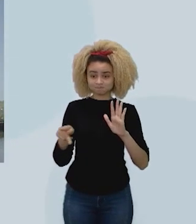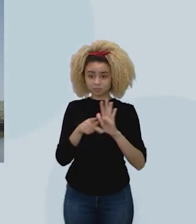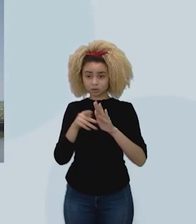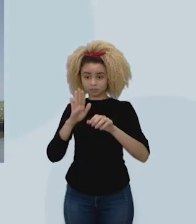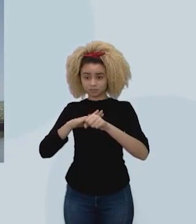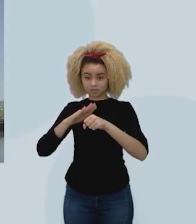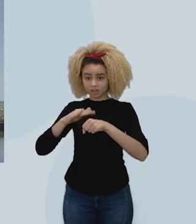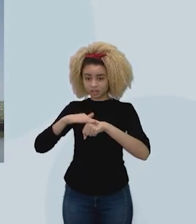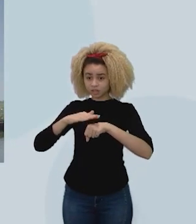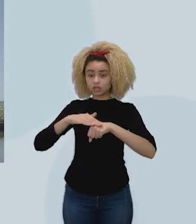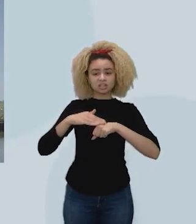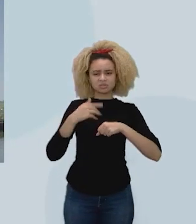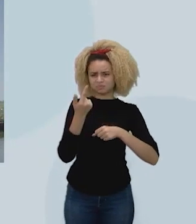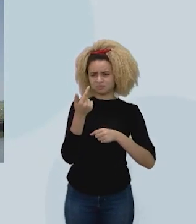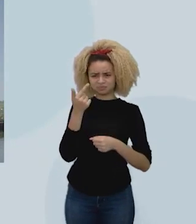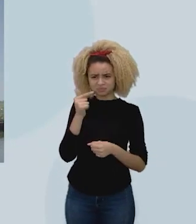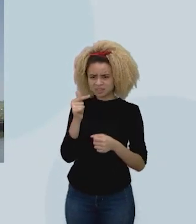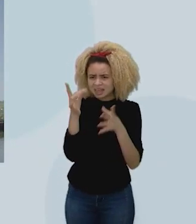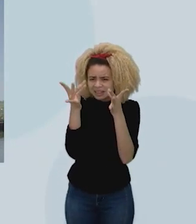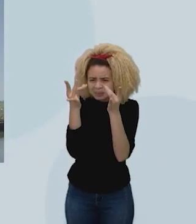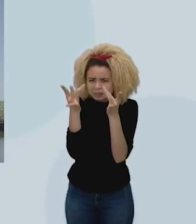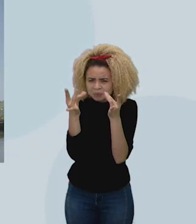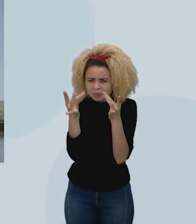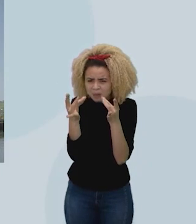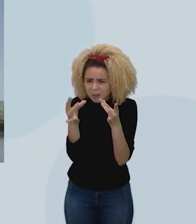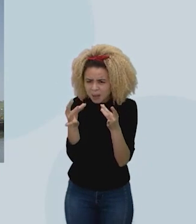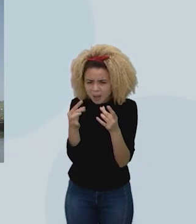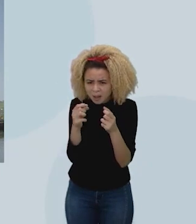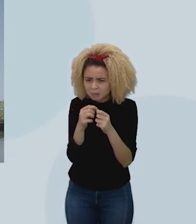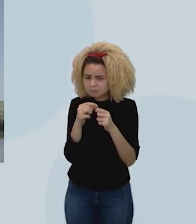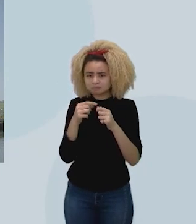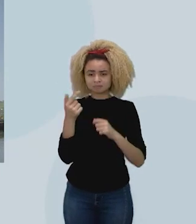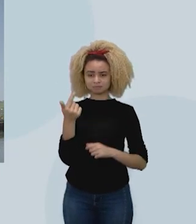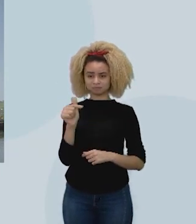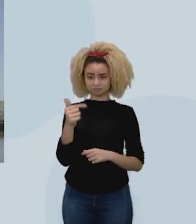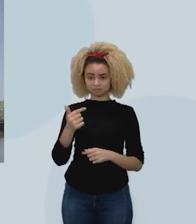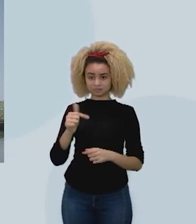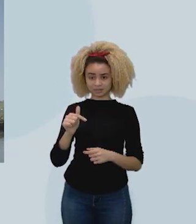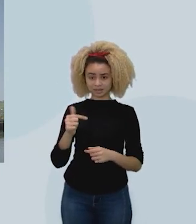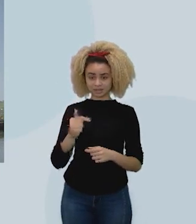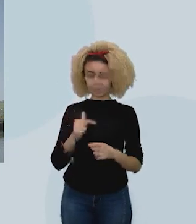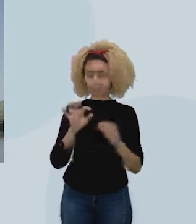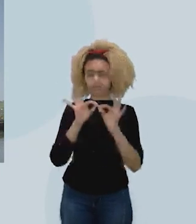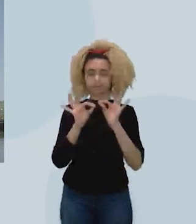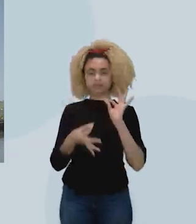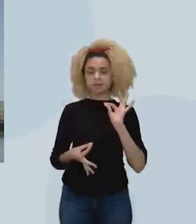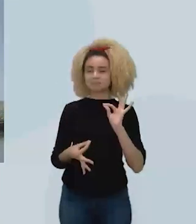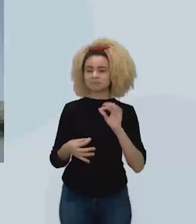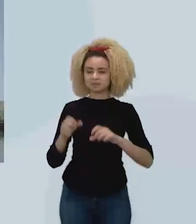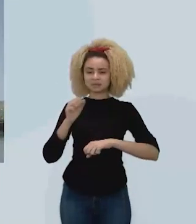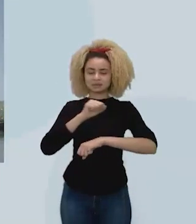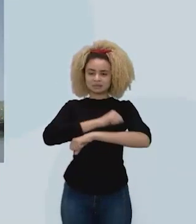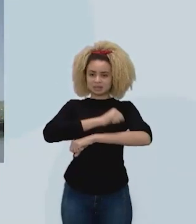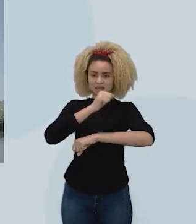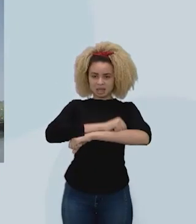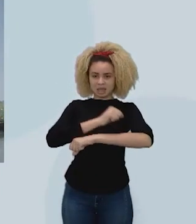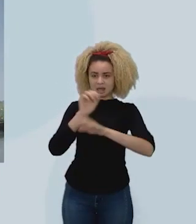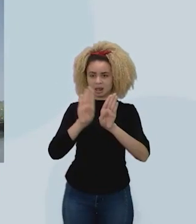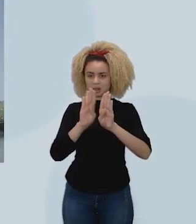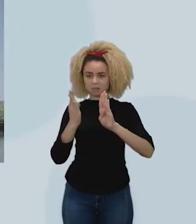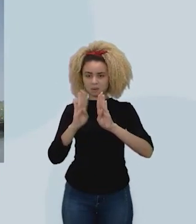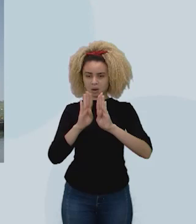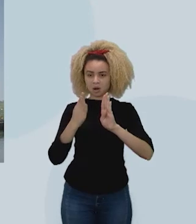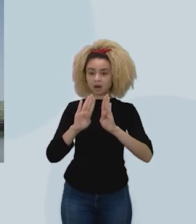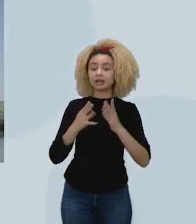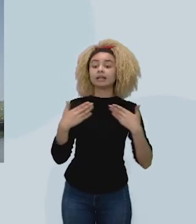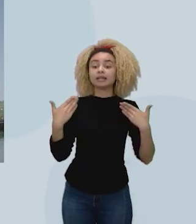prédio. Você não vê muito detalhe nele, né? Esse negócio de detalhe de janelas, portas, né? Então, os tons